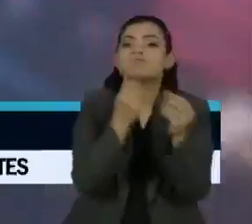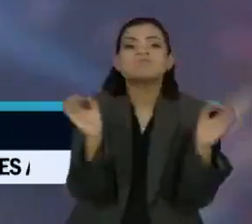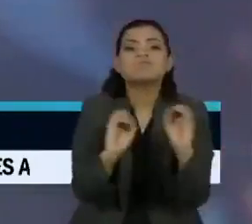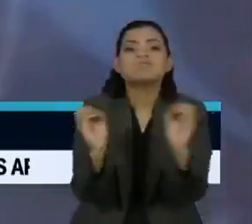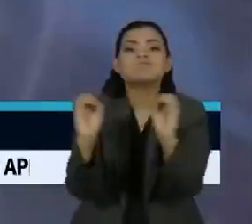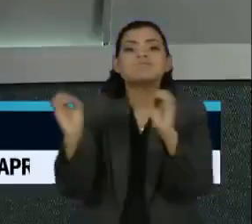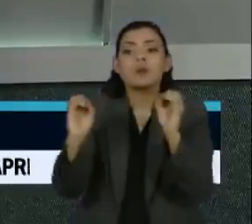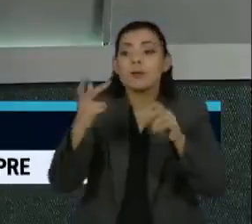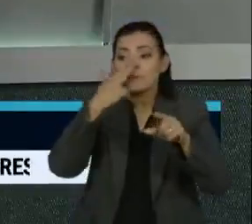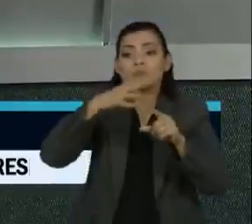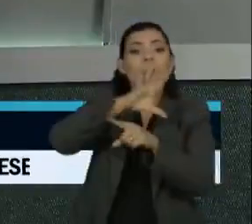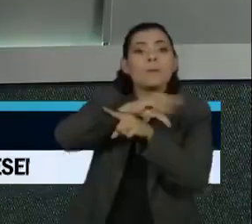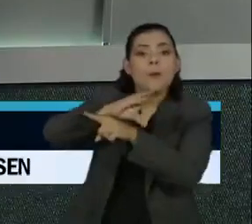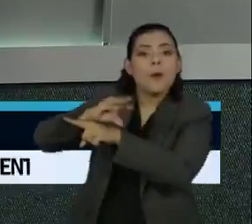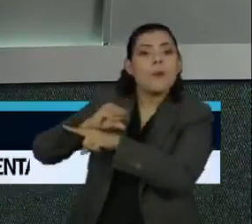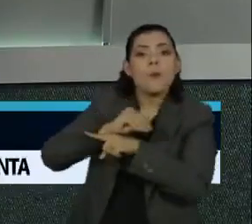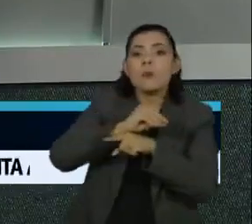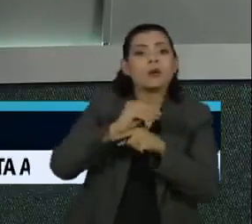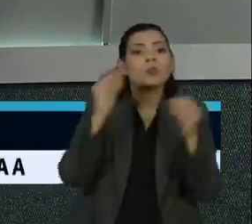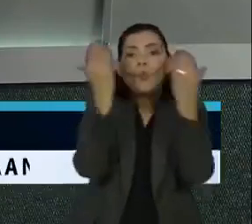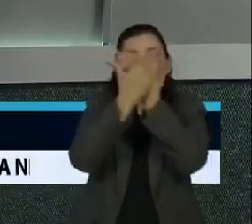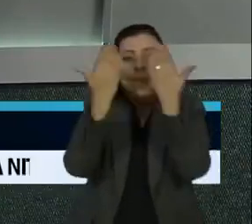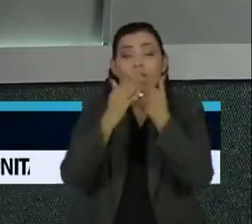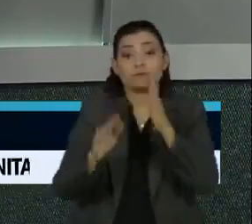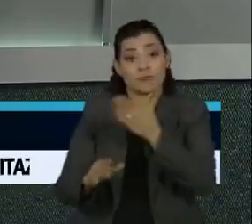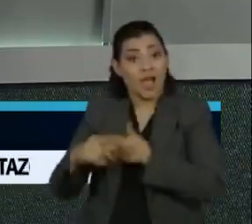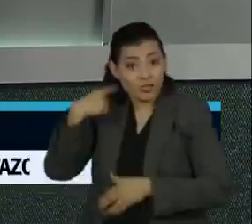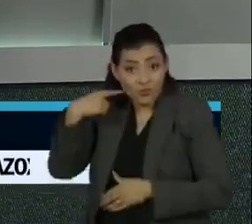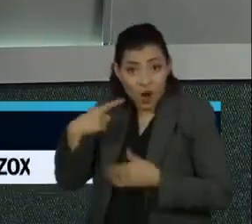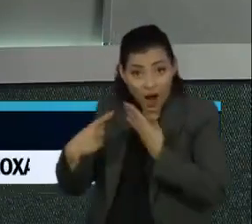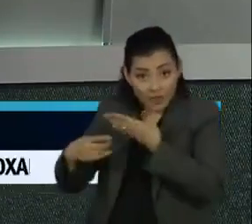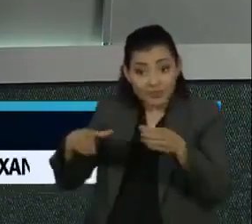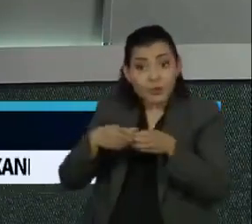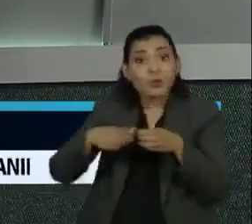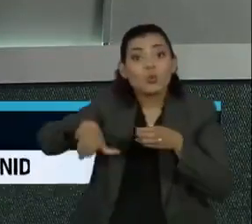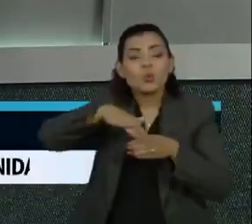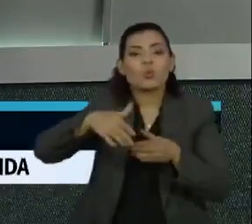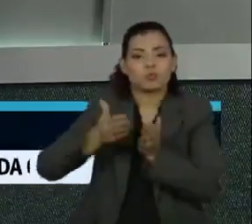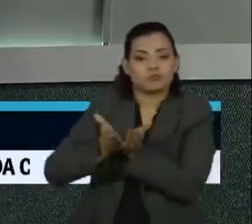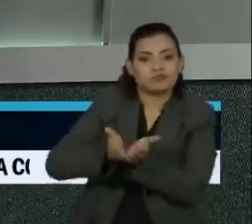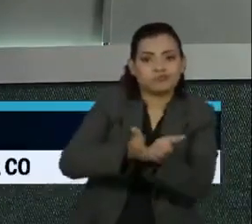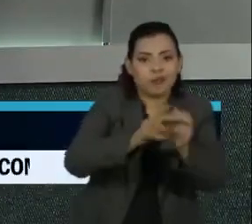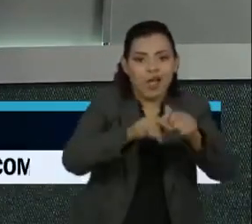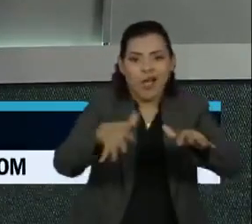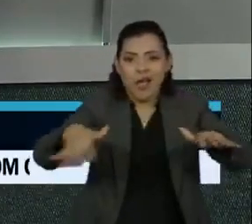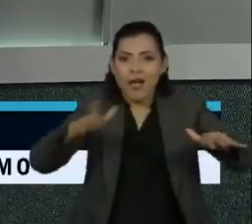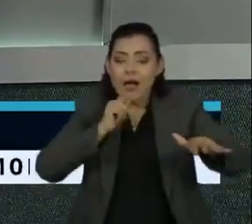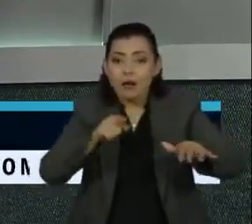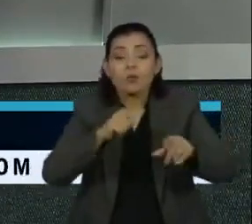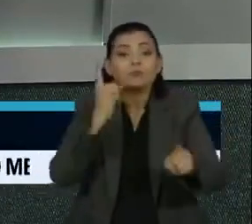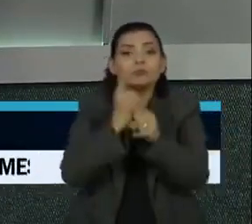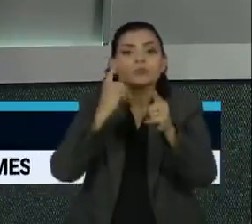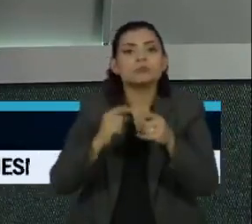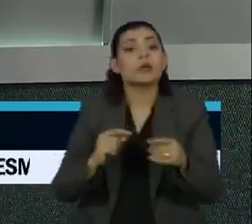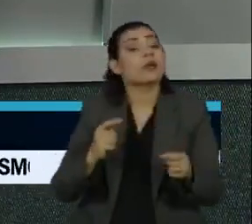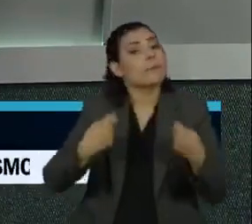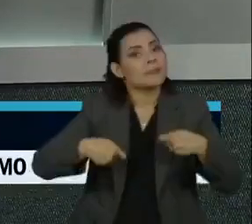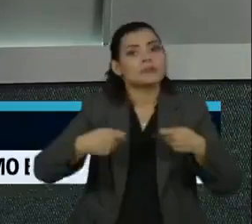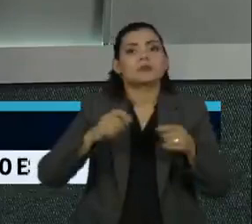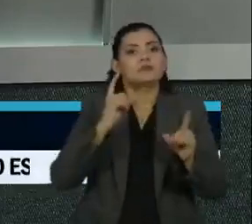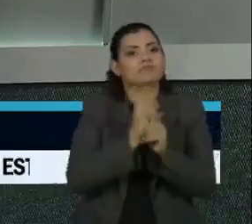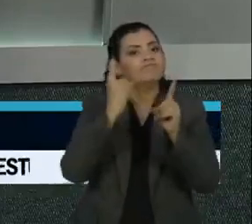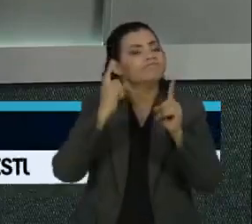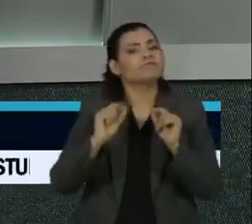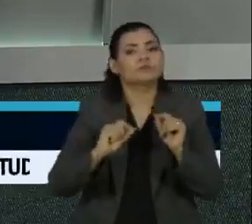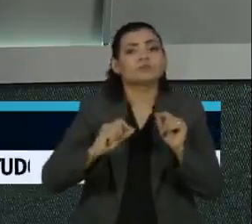captado por radares. Para esta advogada em direito marítimo, é preciso combater a estrutura financeira da organização do tráfico